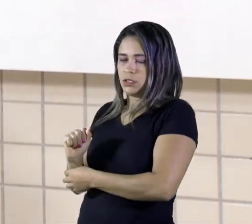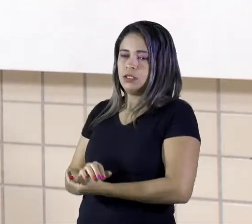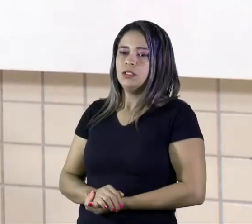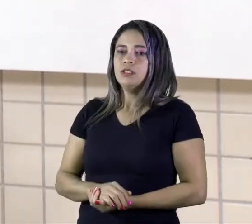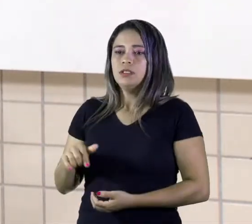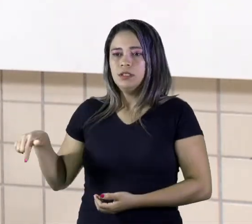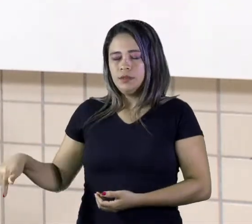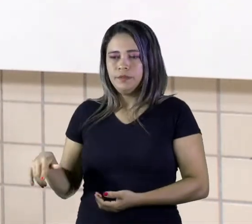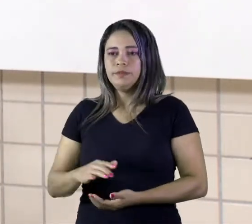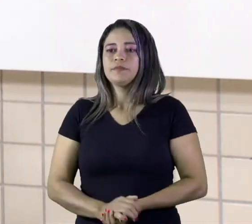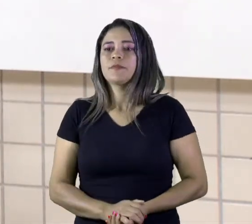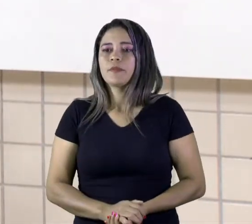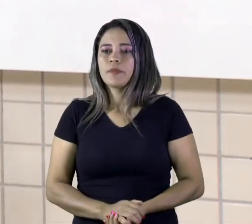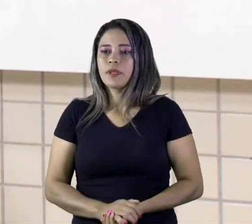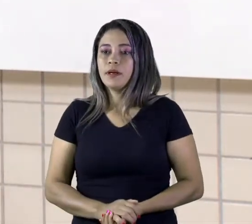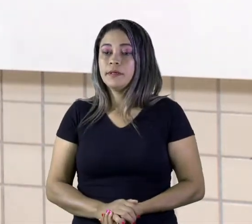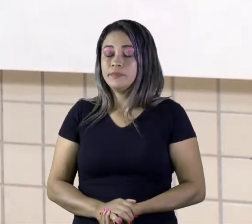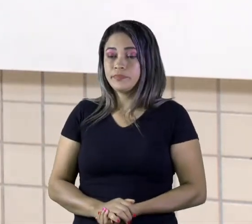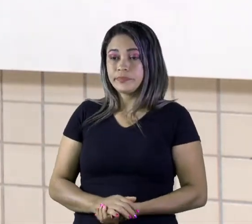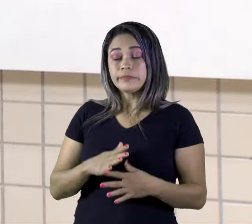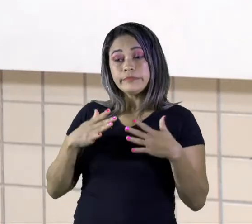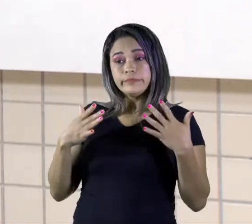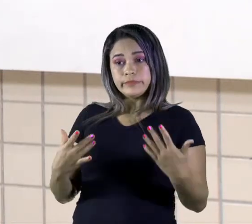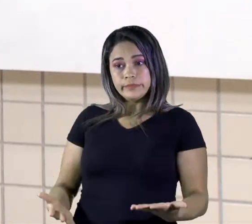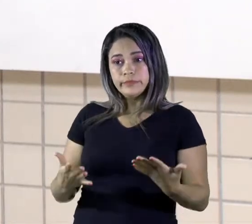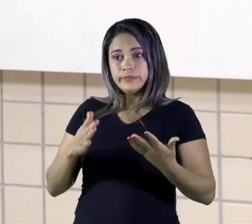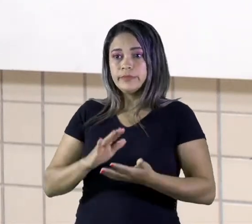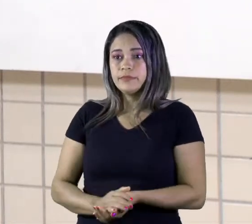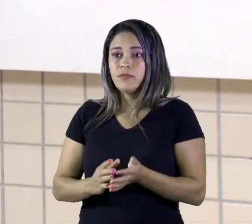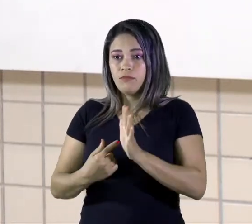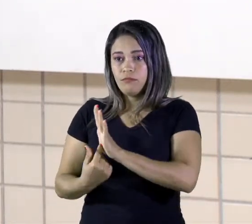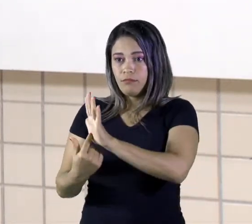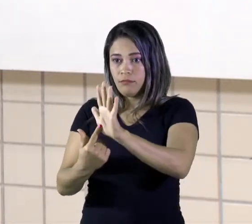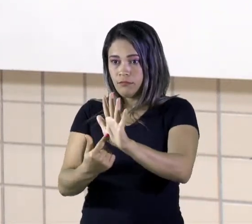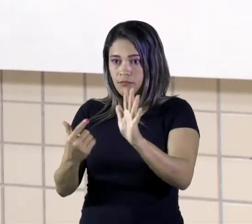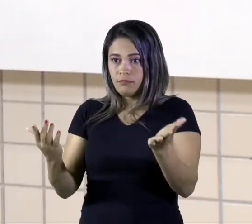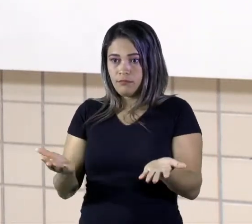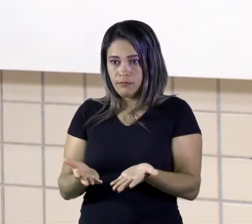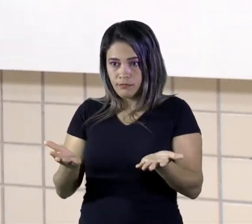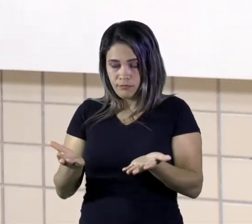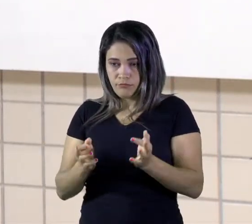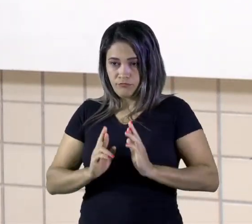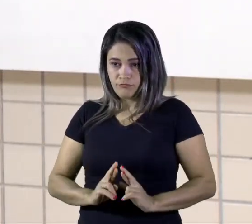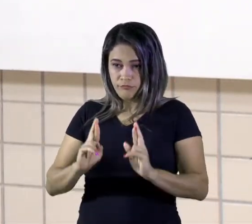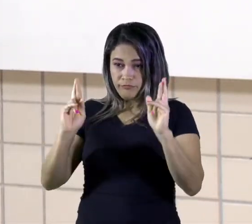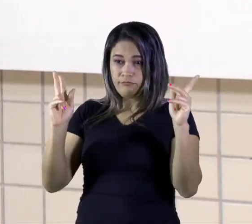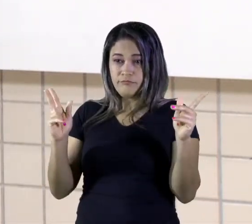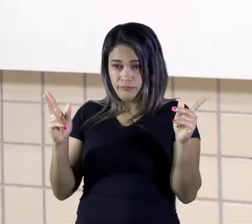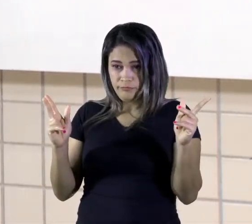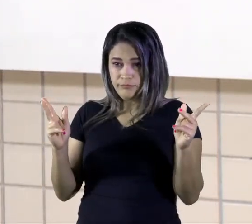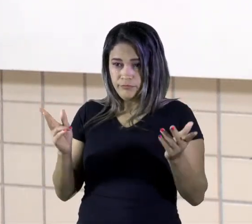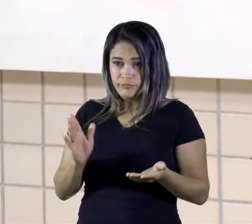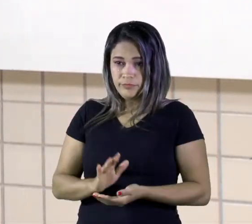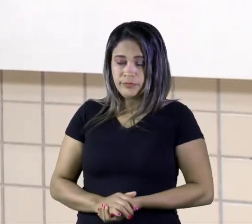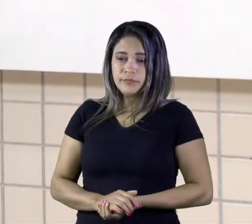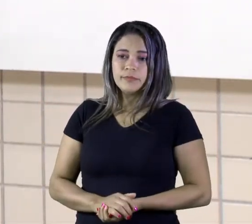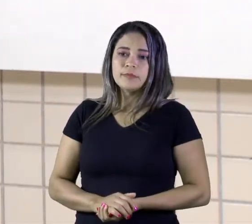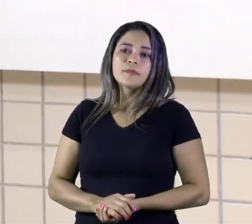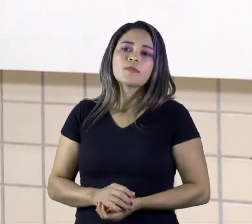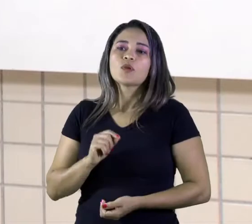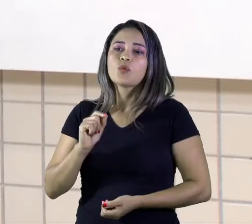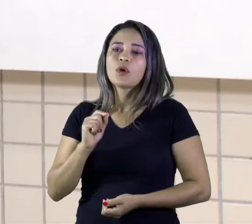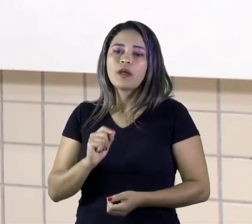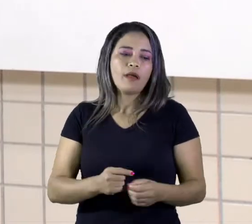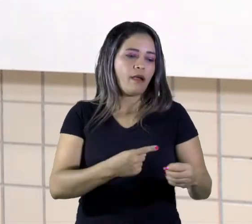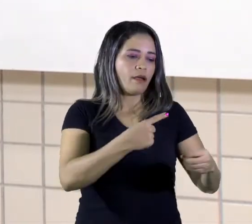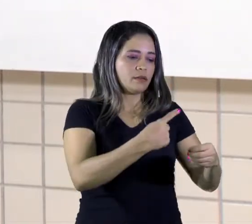pecuarista, certo? Então, assim, vou te mostrar agora uma grande diferença de o que é uma zona